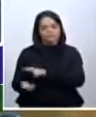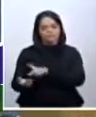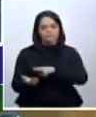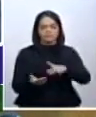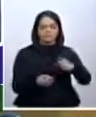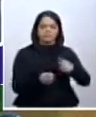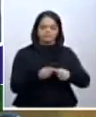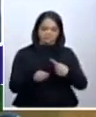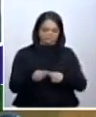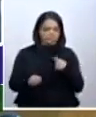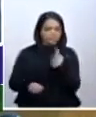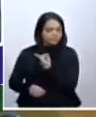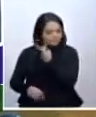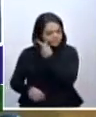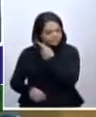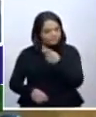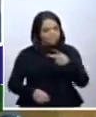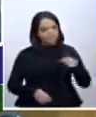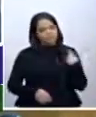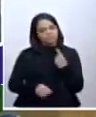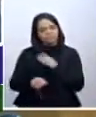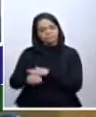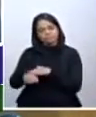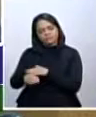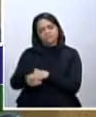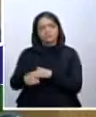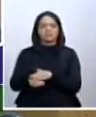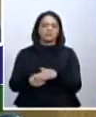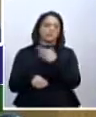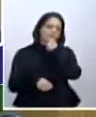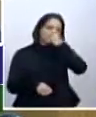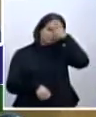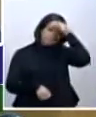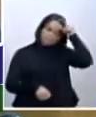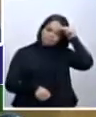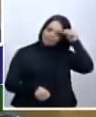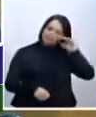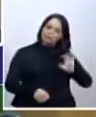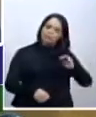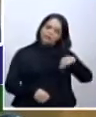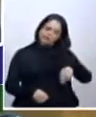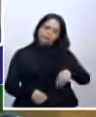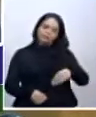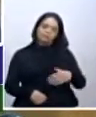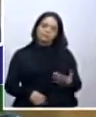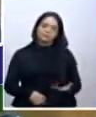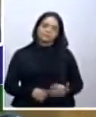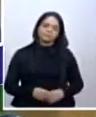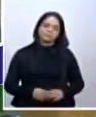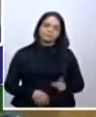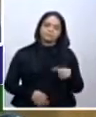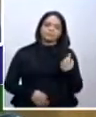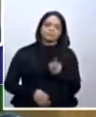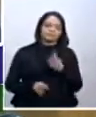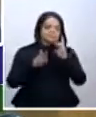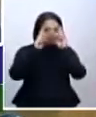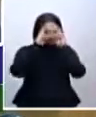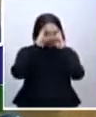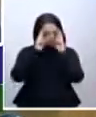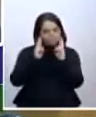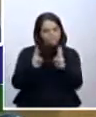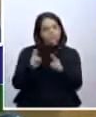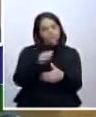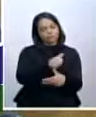cidades, sempre que nós visitamos, conversamos com o prefeito, com a Câmara, o nosso respeito que nós temos com